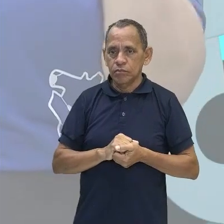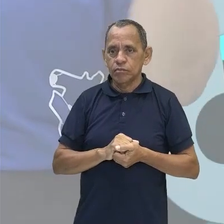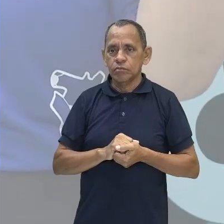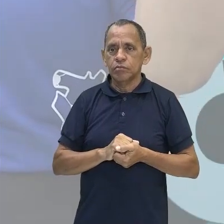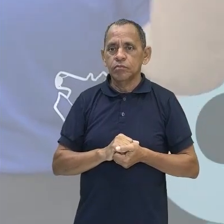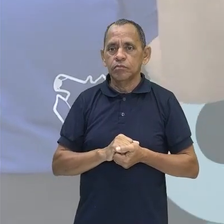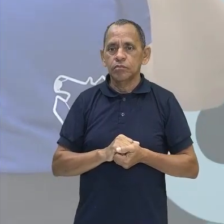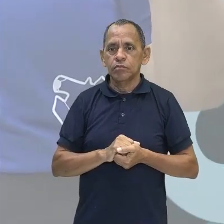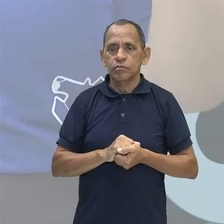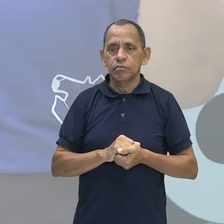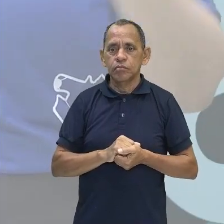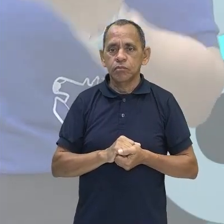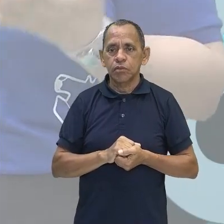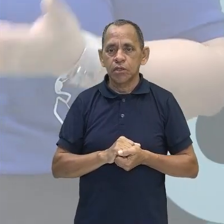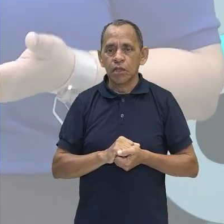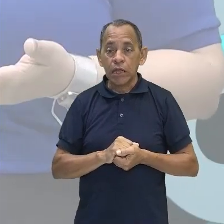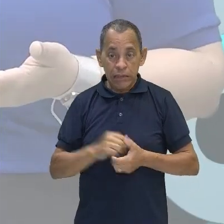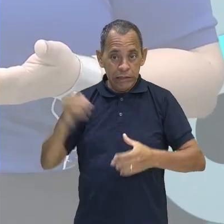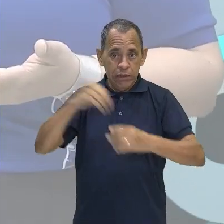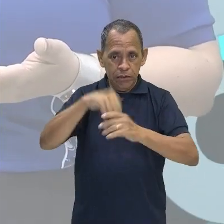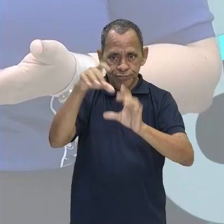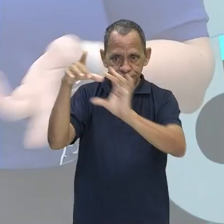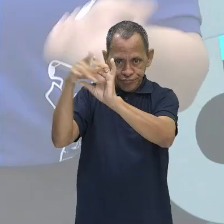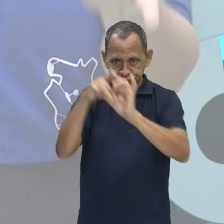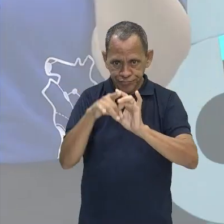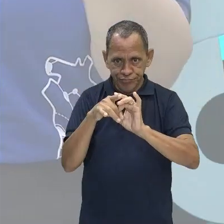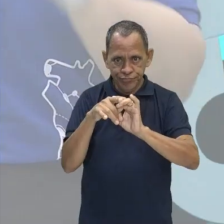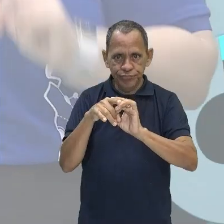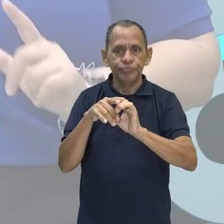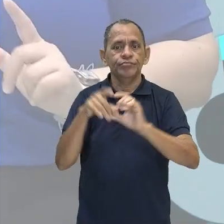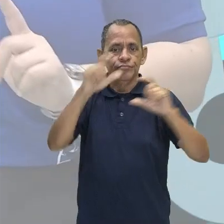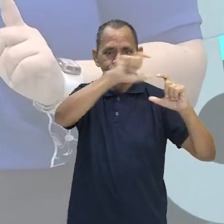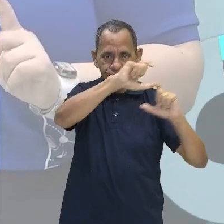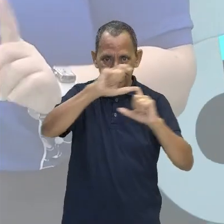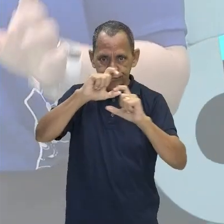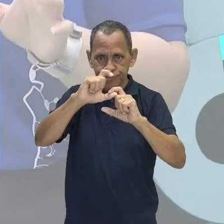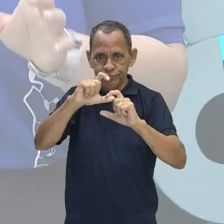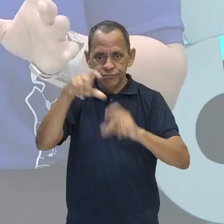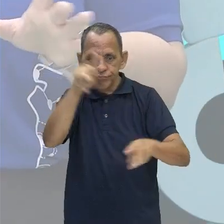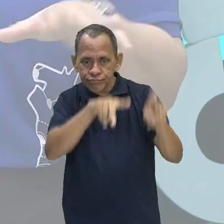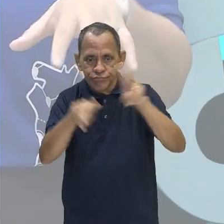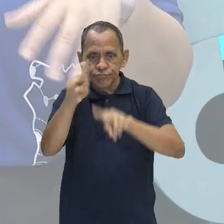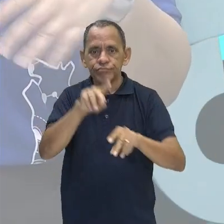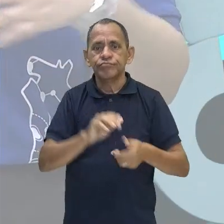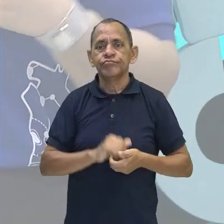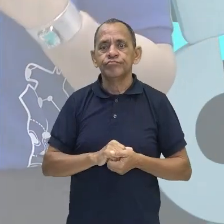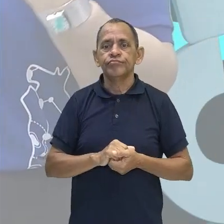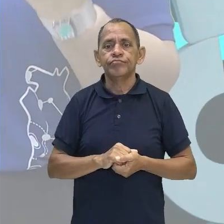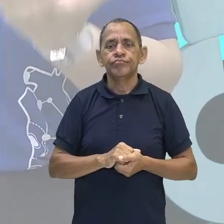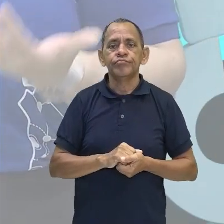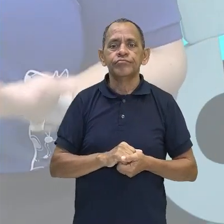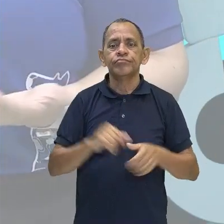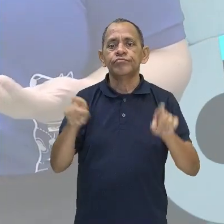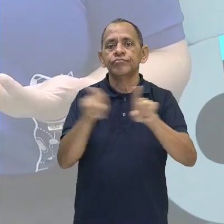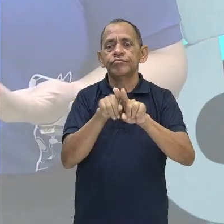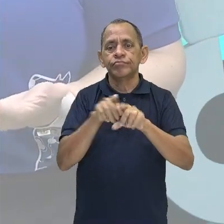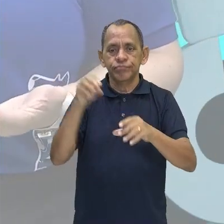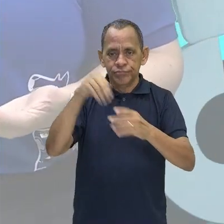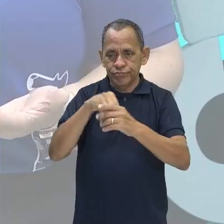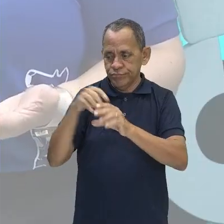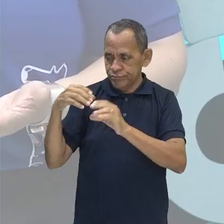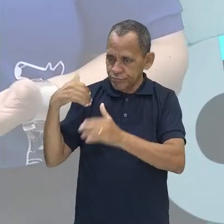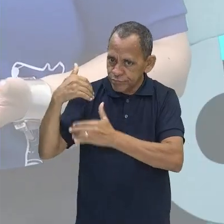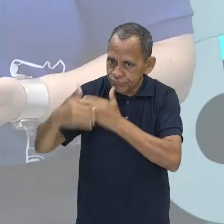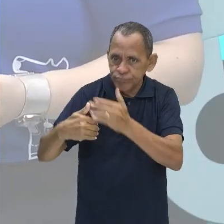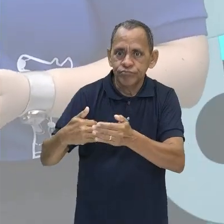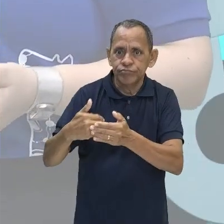pelo contexto do desenho, do visual, certo? E ainda no processo aqui da tirinha e das características da